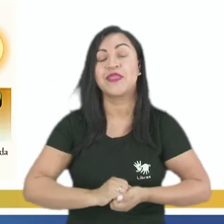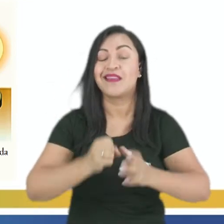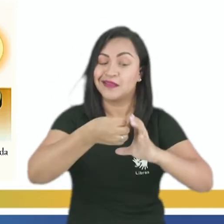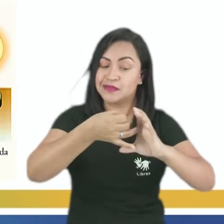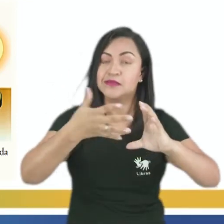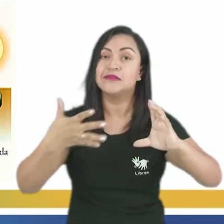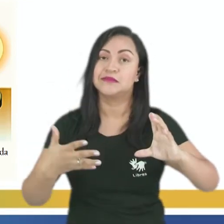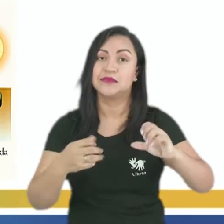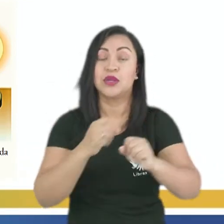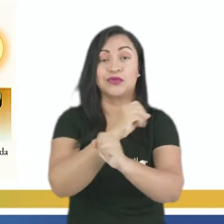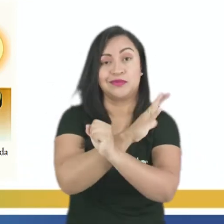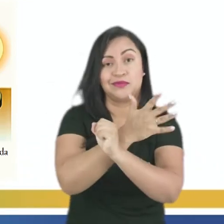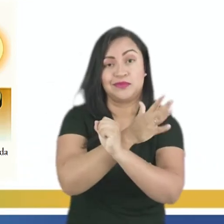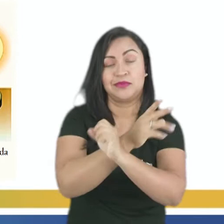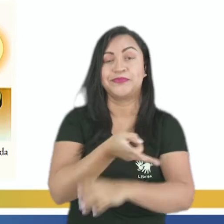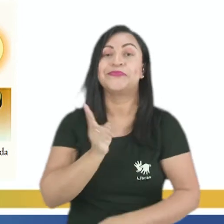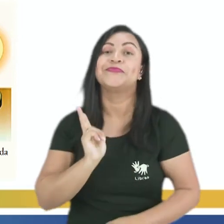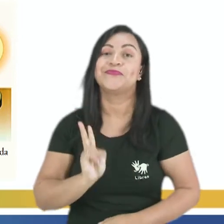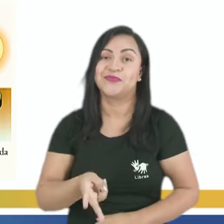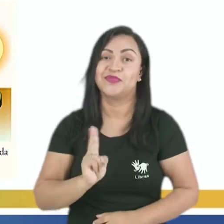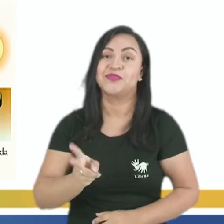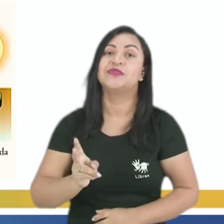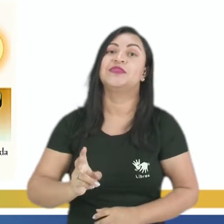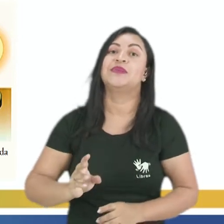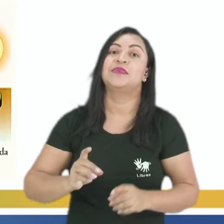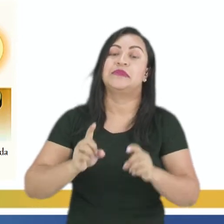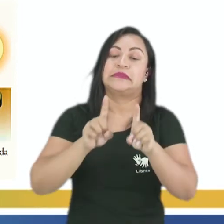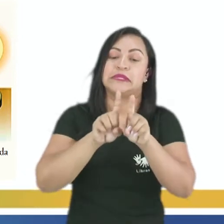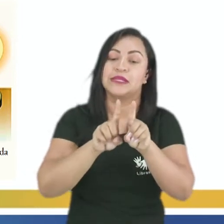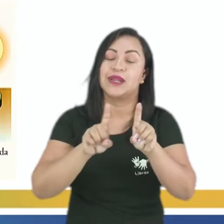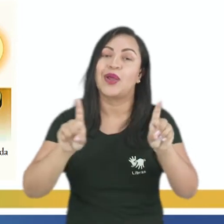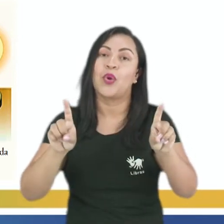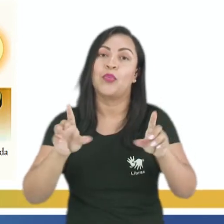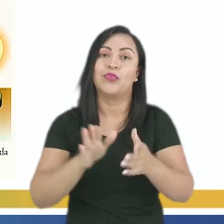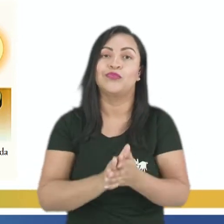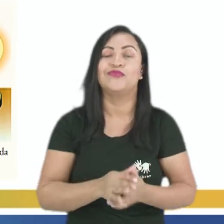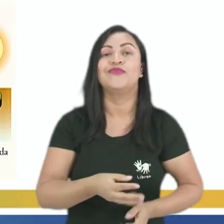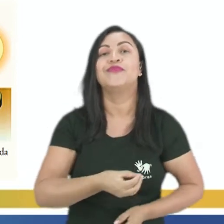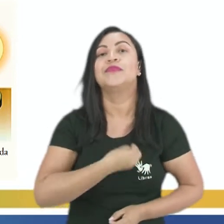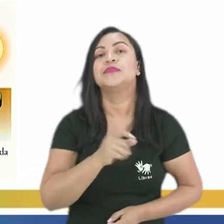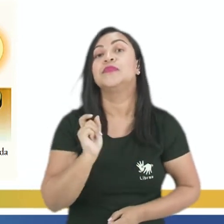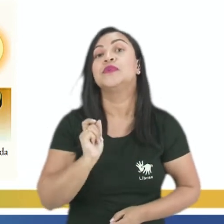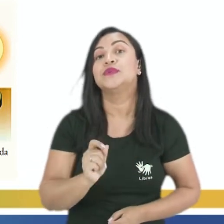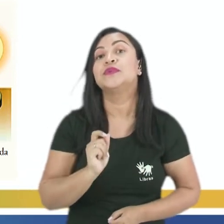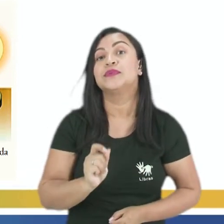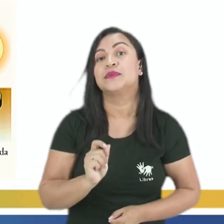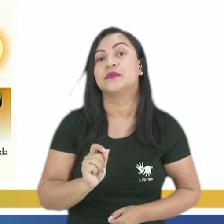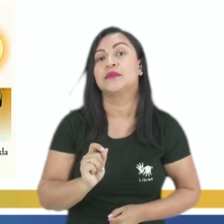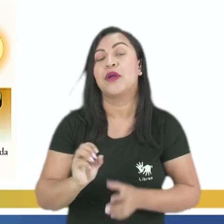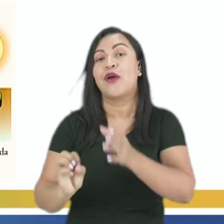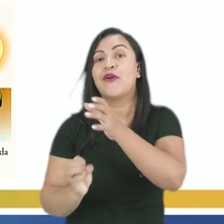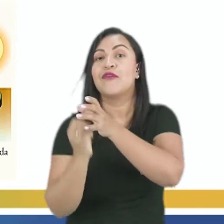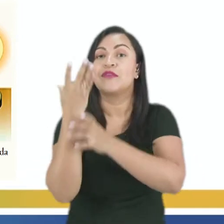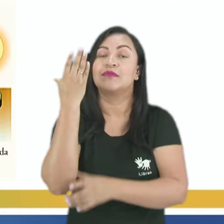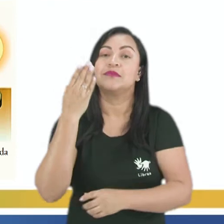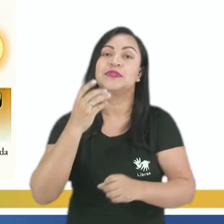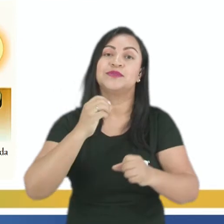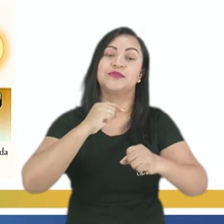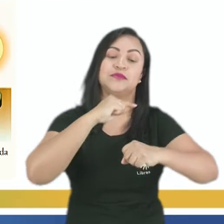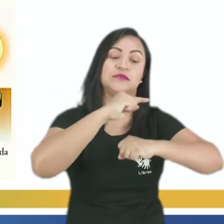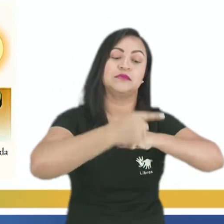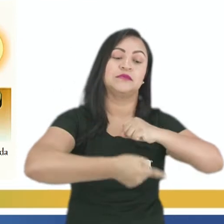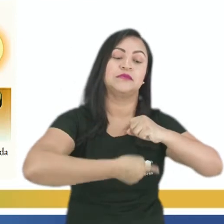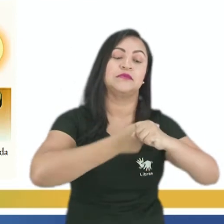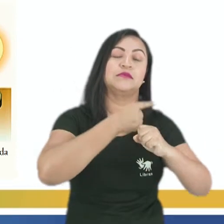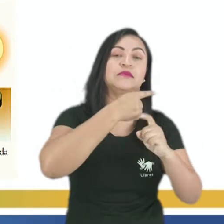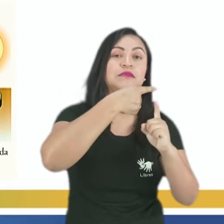característica dos ácidos. Sempre nessa reação de dissociação, a gente vai ter a presença, vai ter a formação de cátions